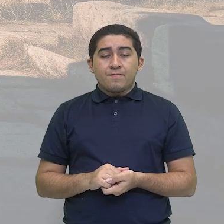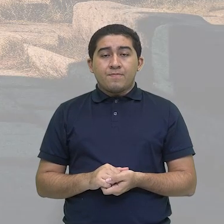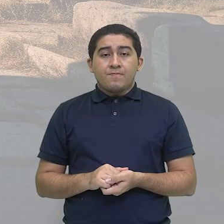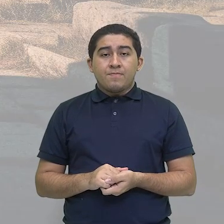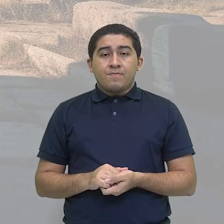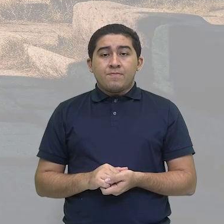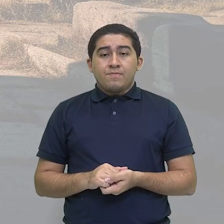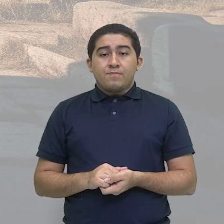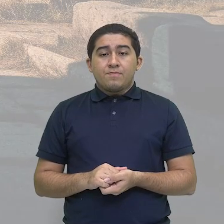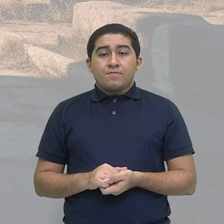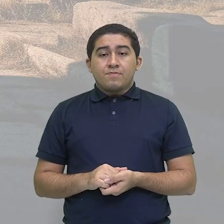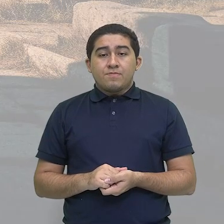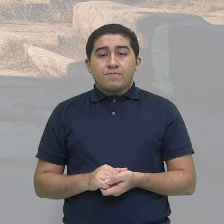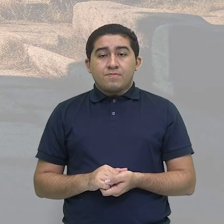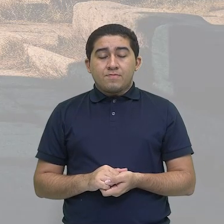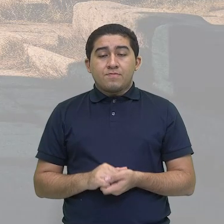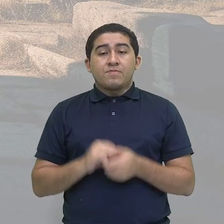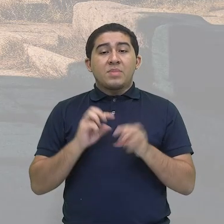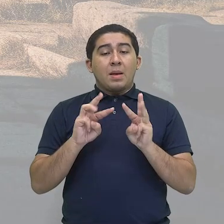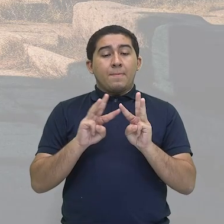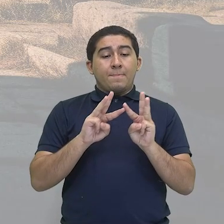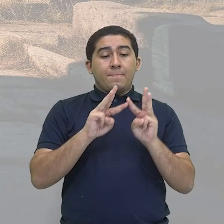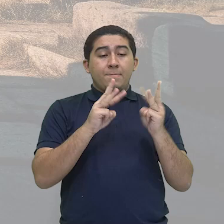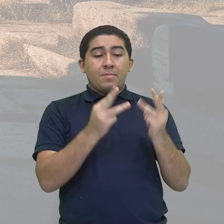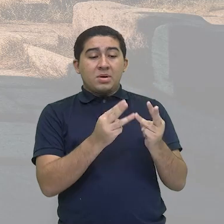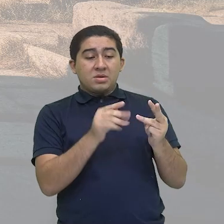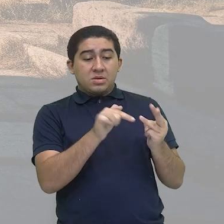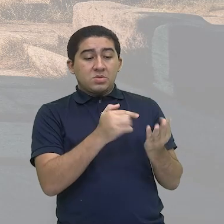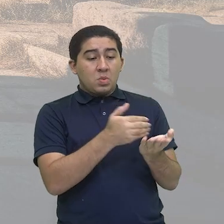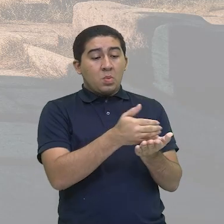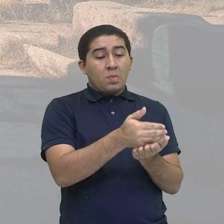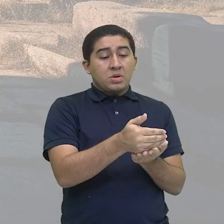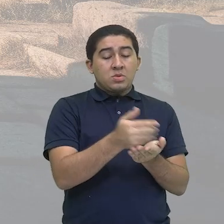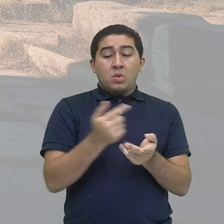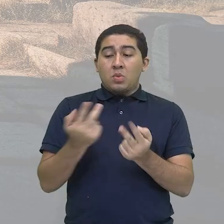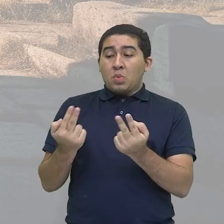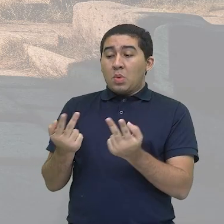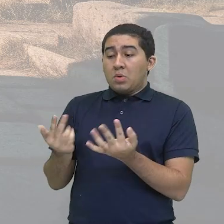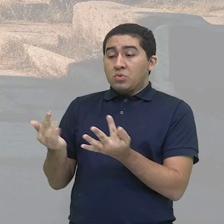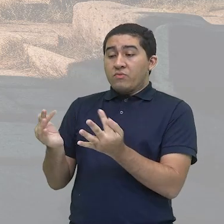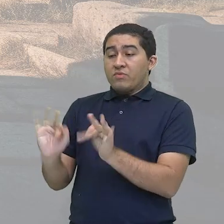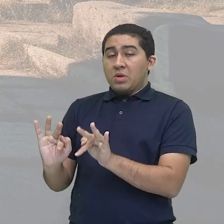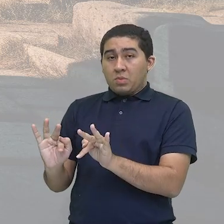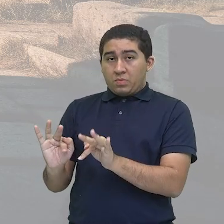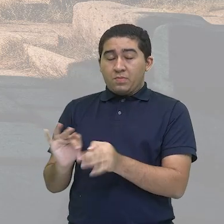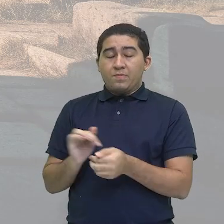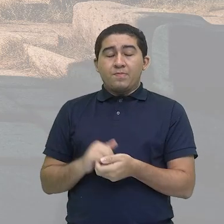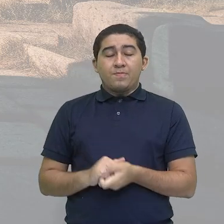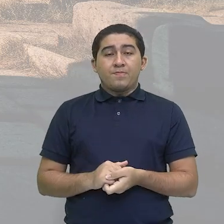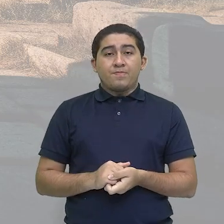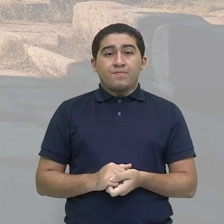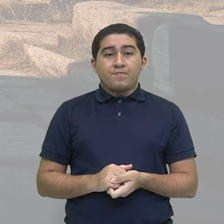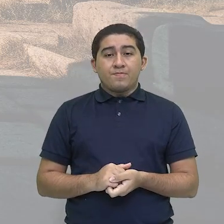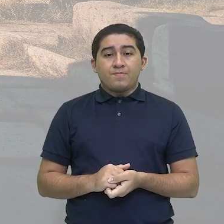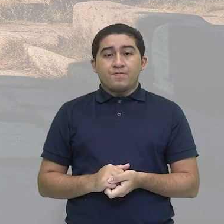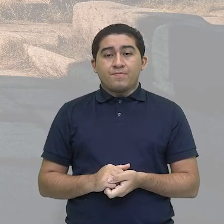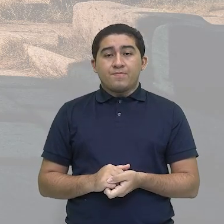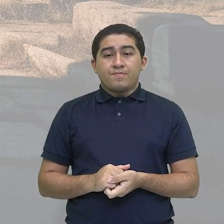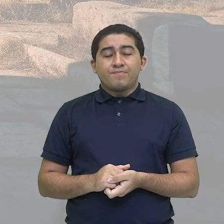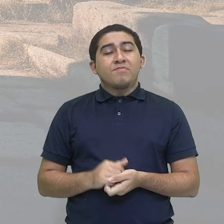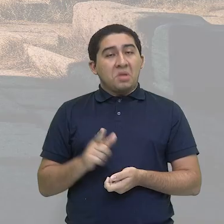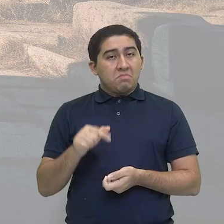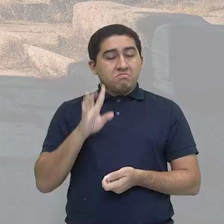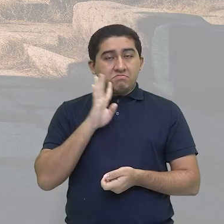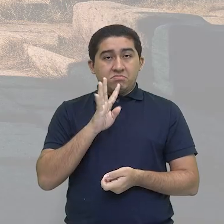a massa do sistema inicial foi igual à massa do sistema final. Olha